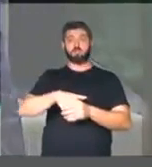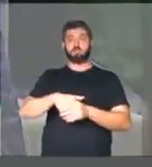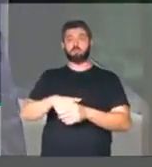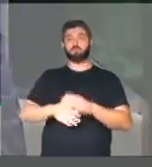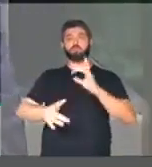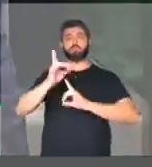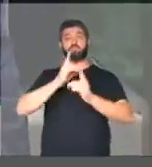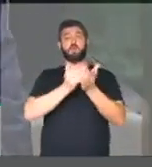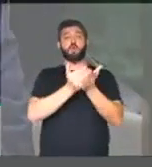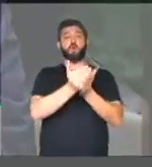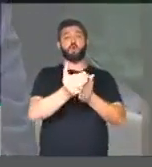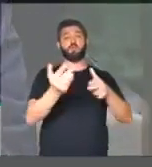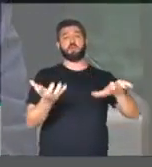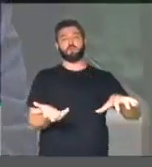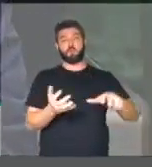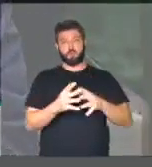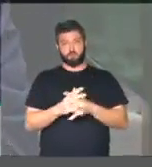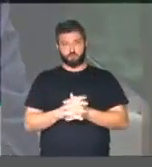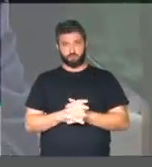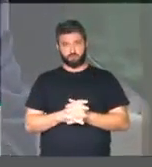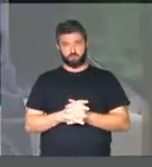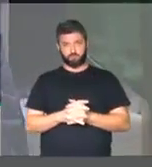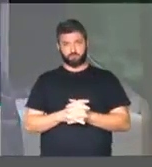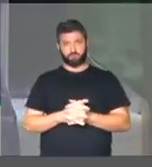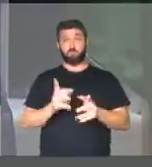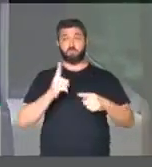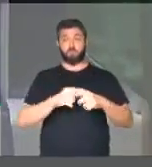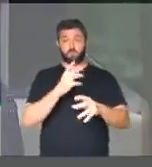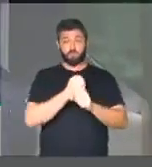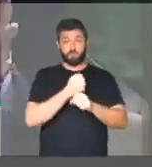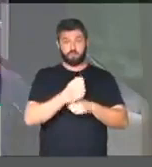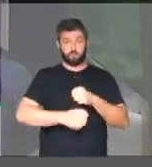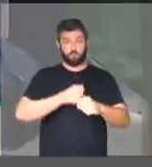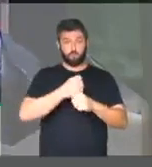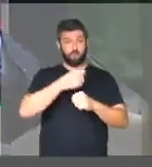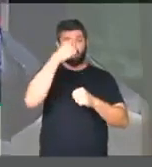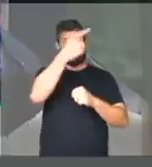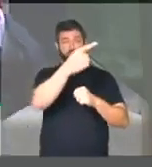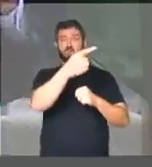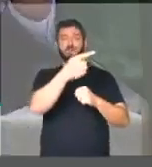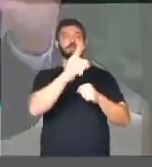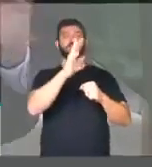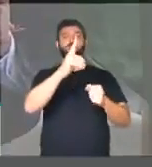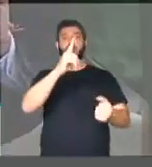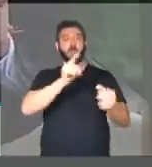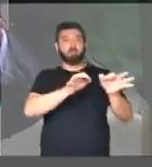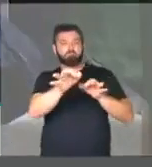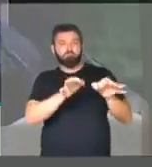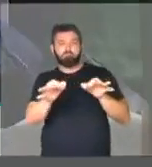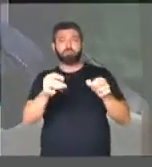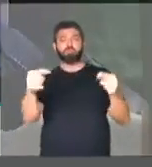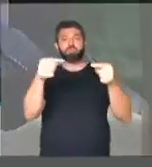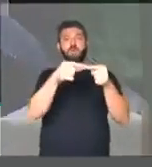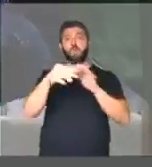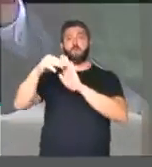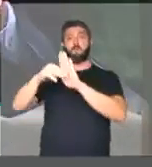um diálogo com o parlamento para que o orçamento do próximo ano já seja configurado de